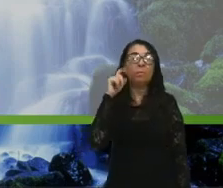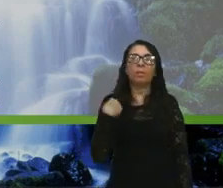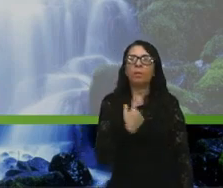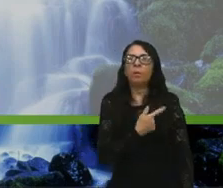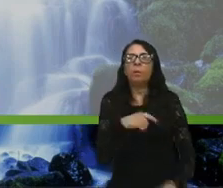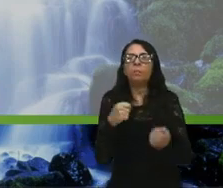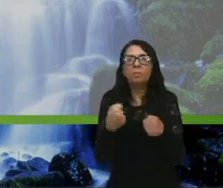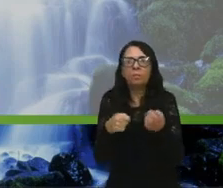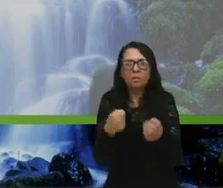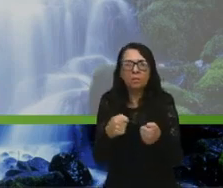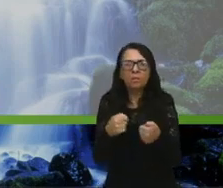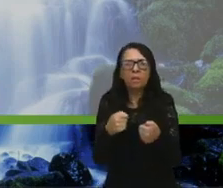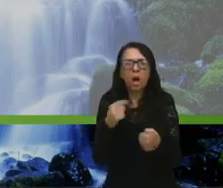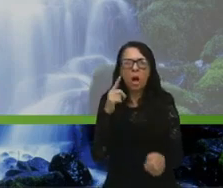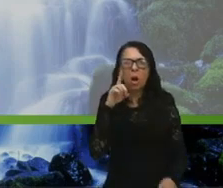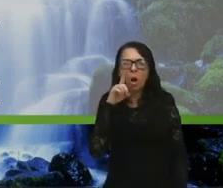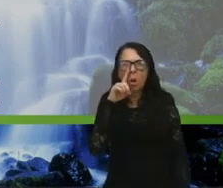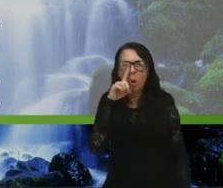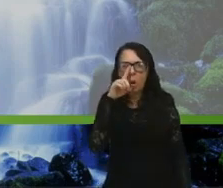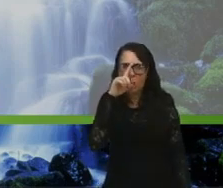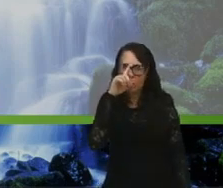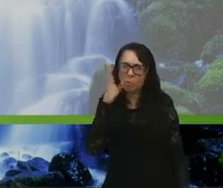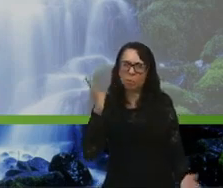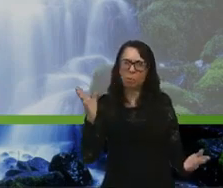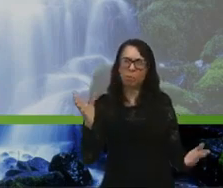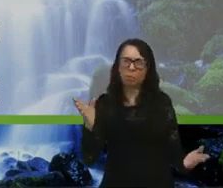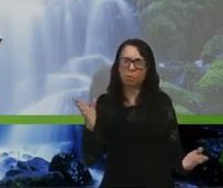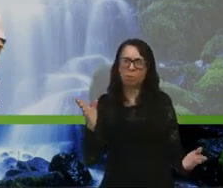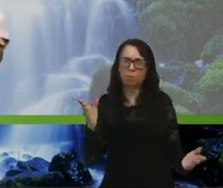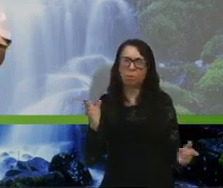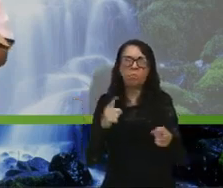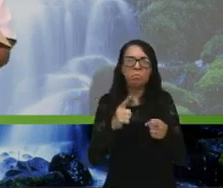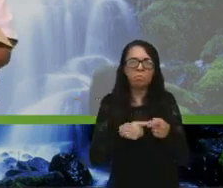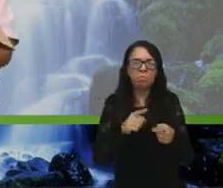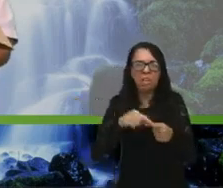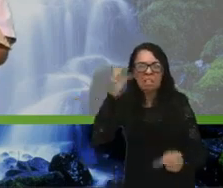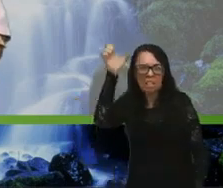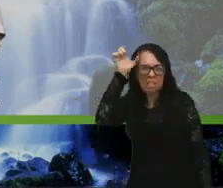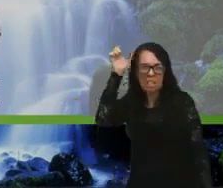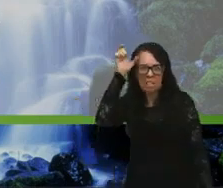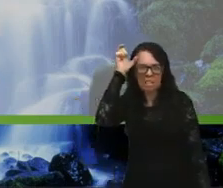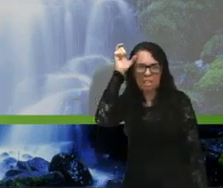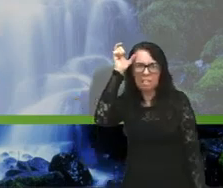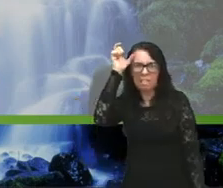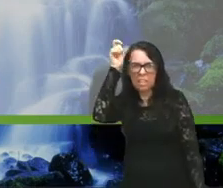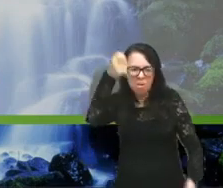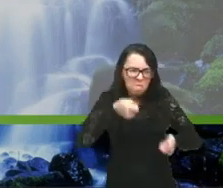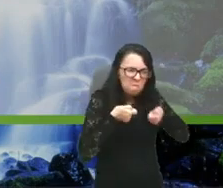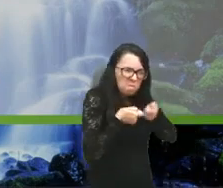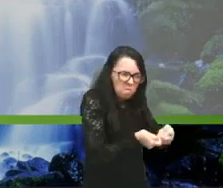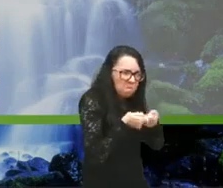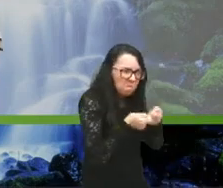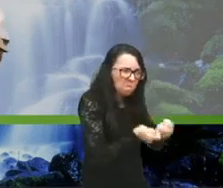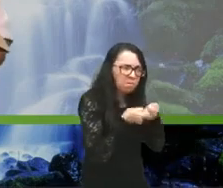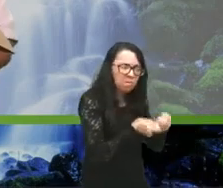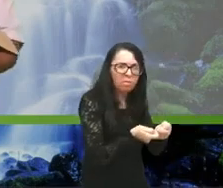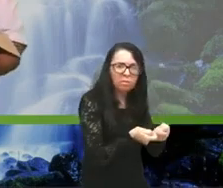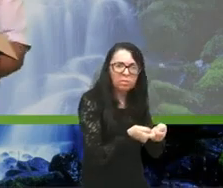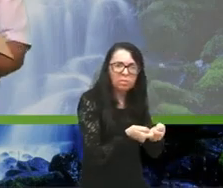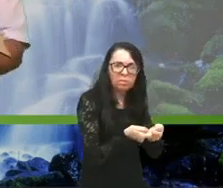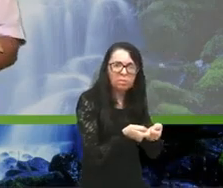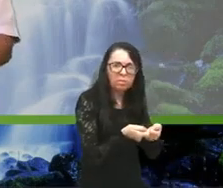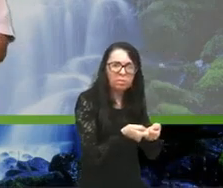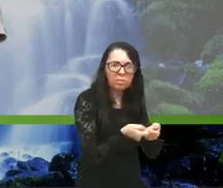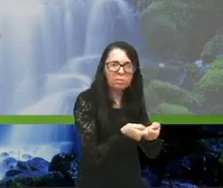mentira, com a ambição, com a inveja, e fazem de tudo para se